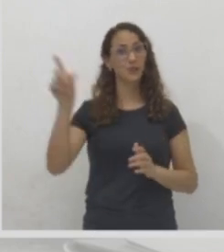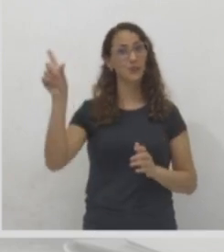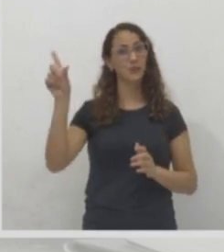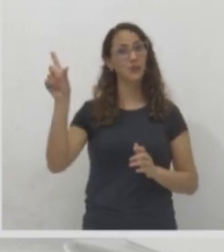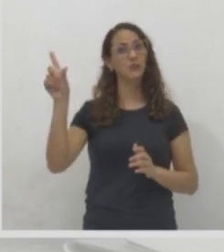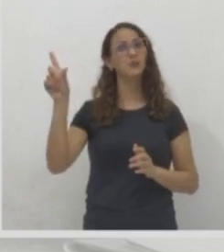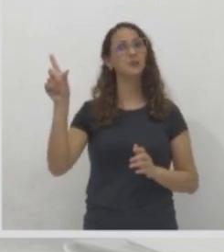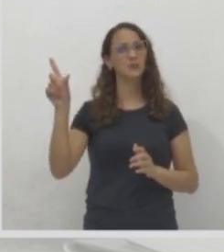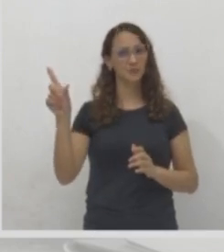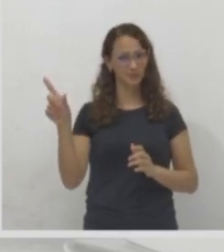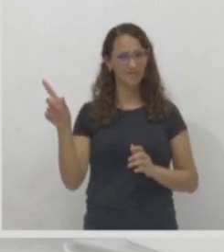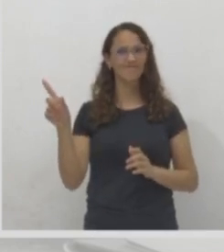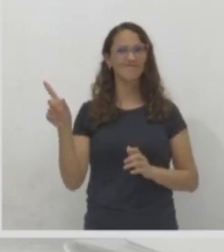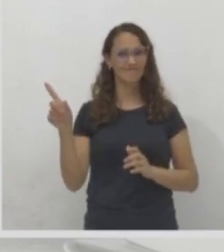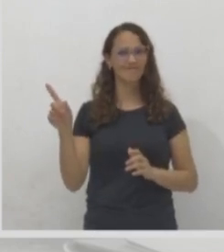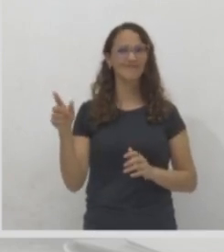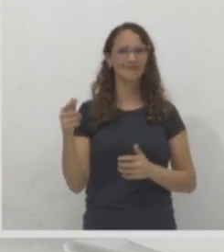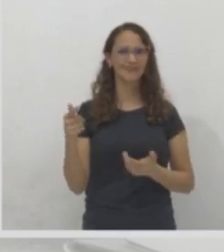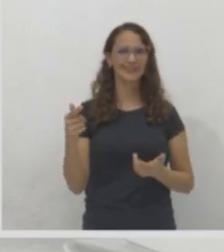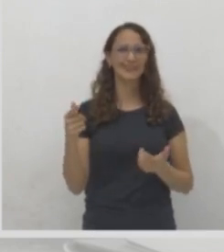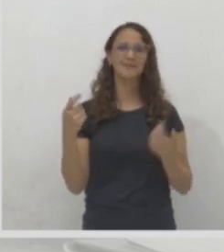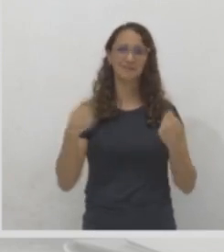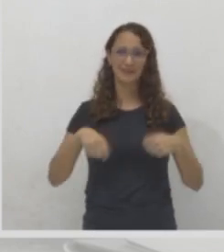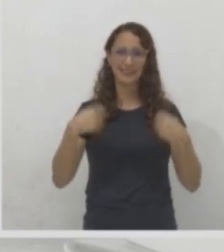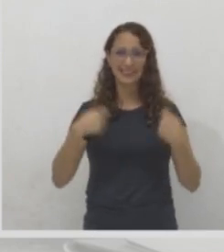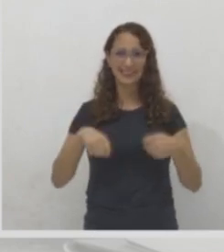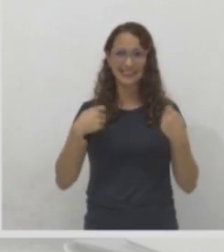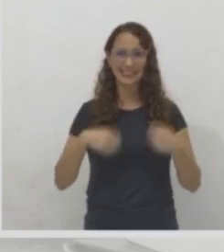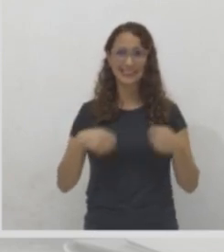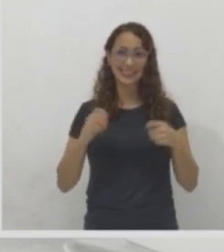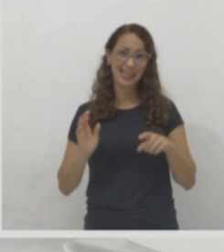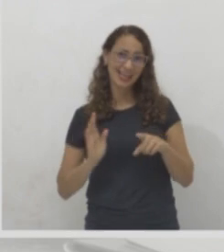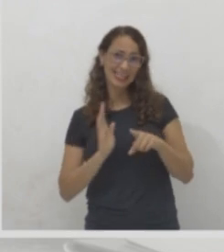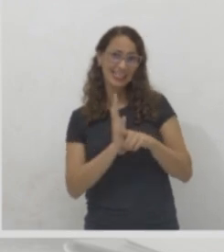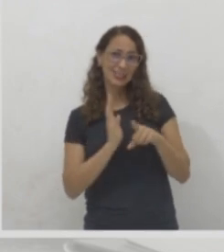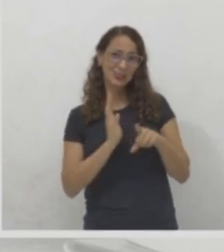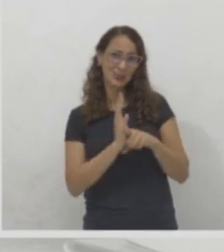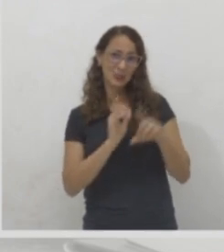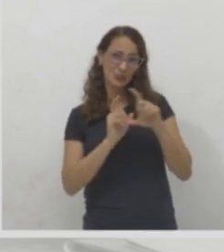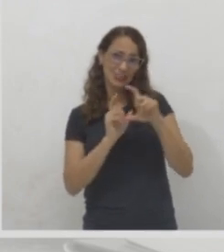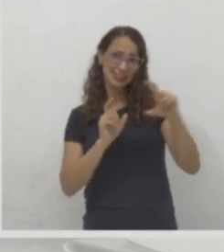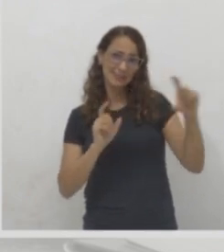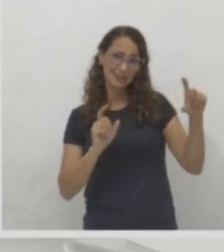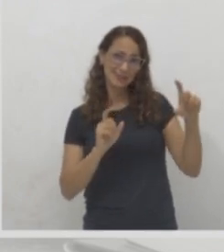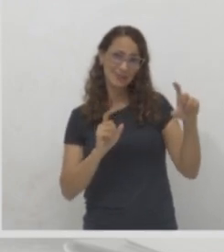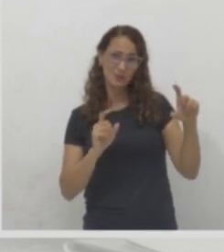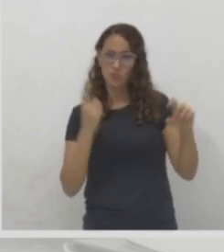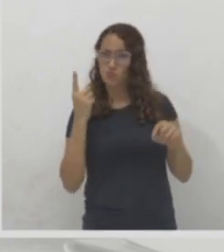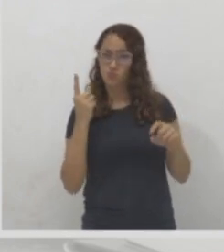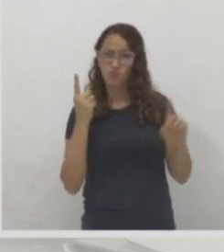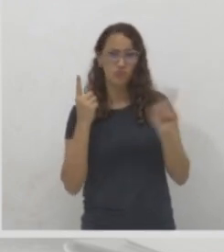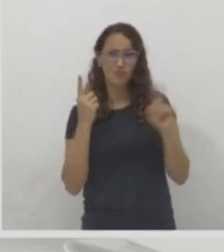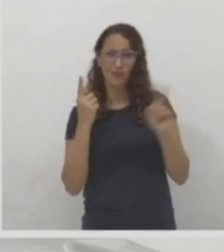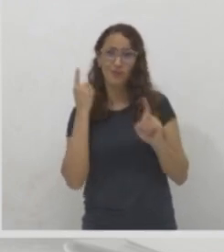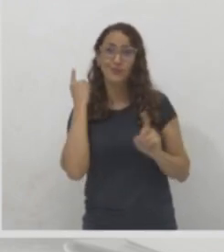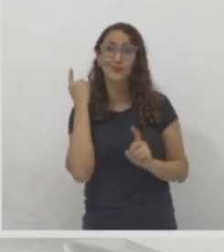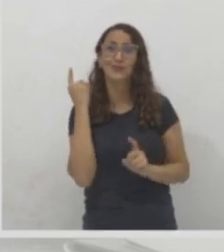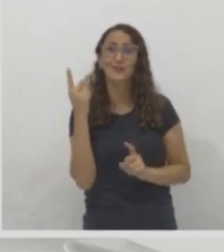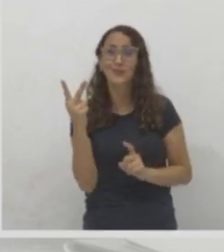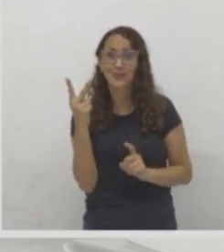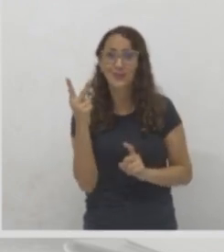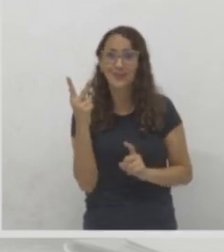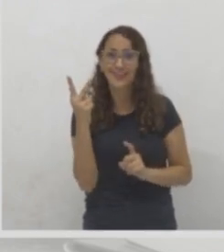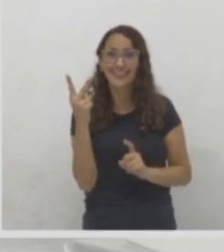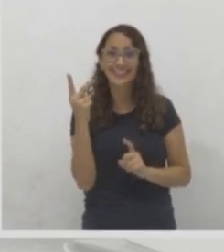vai exigir complemento também. Aliás, vai exigir 2 complementos. Olhem aqui